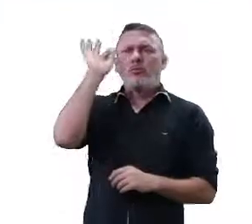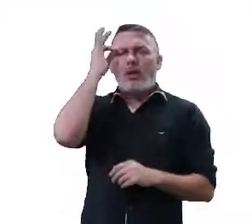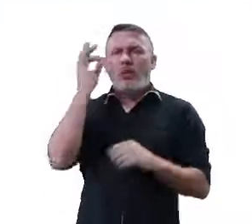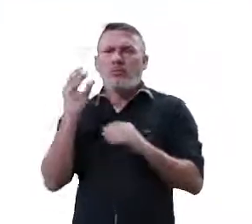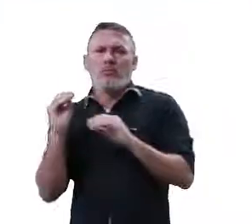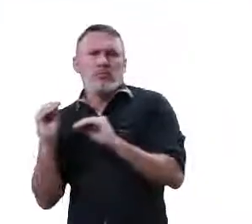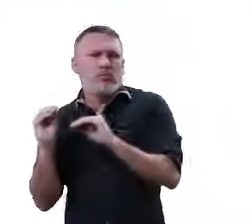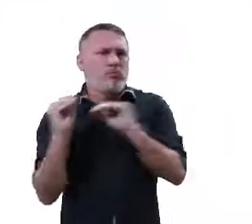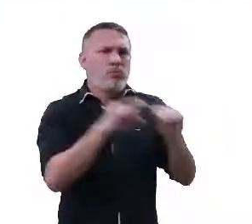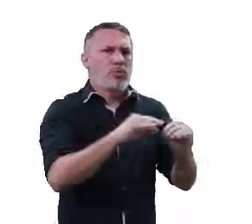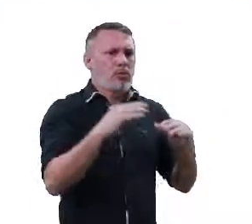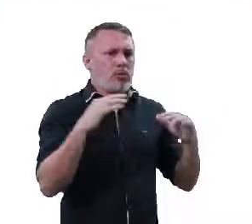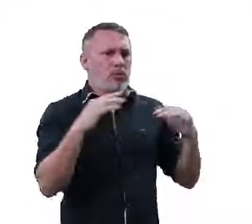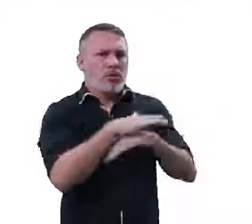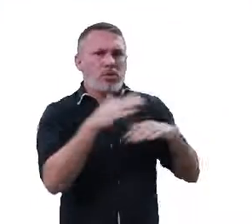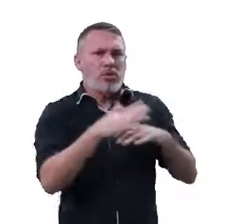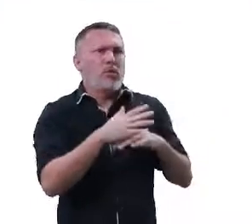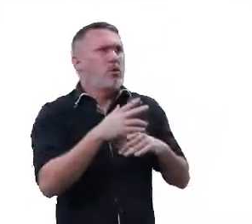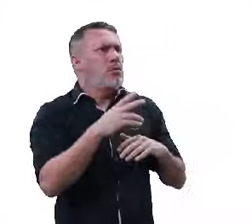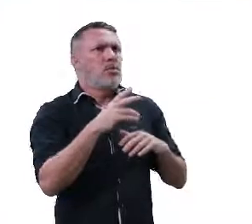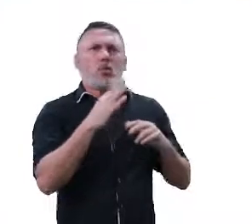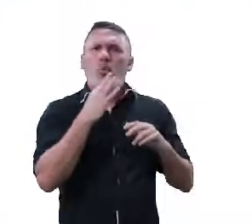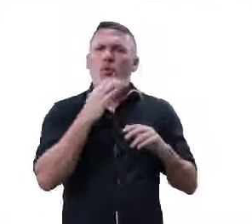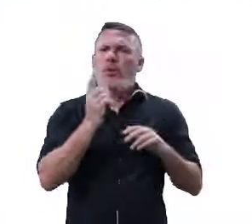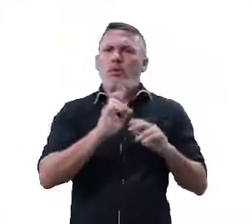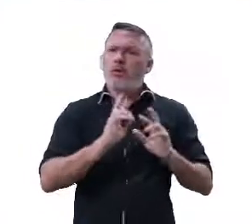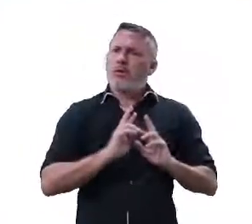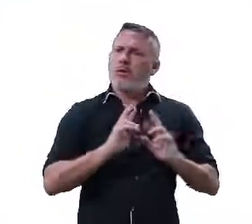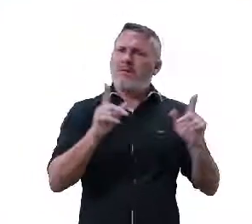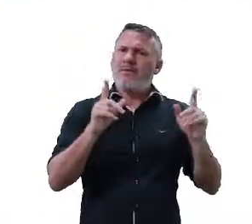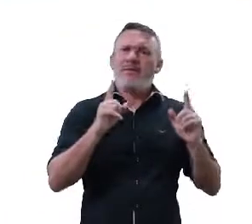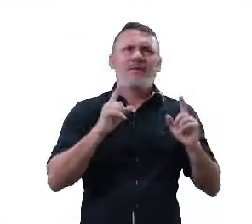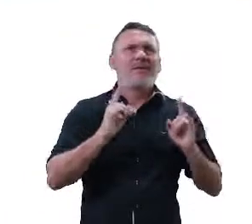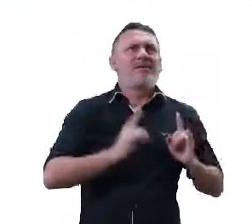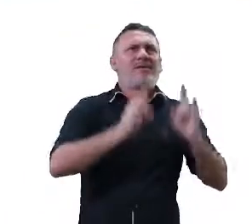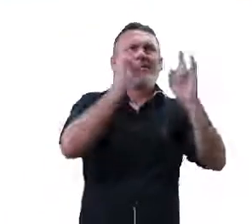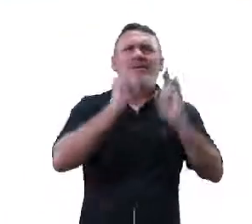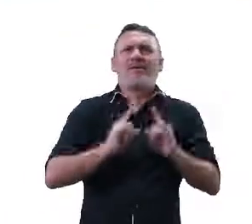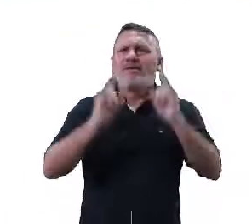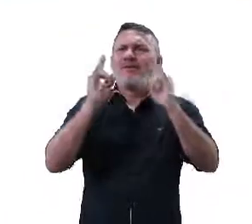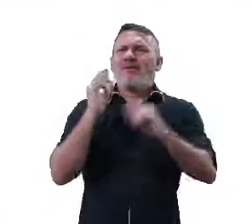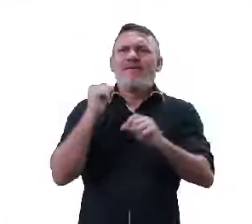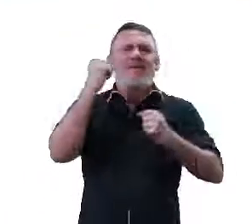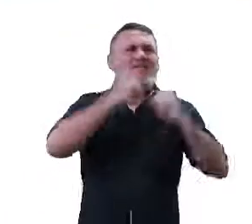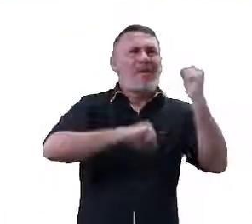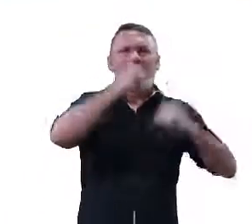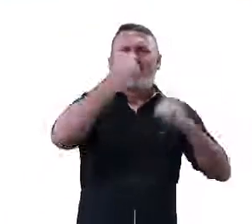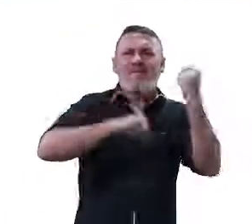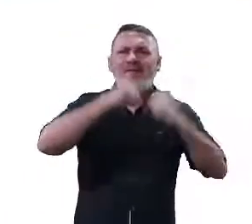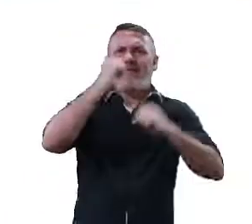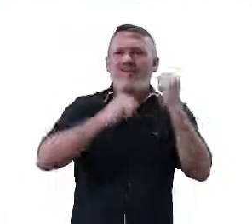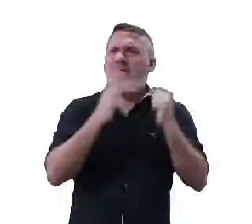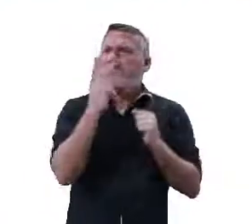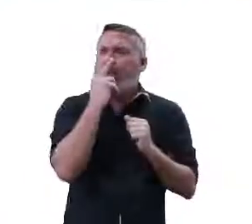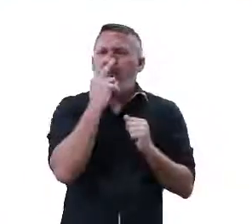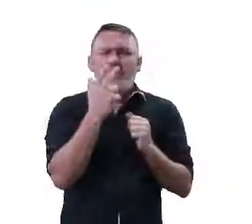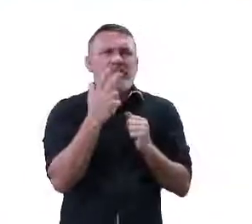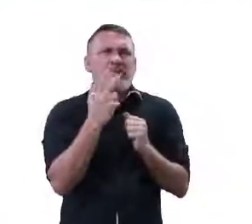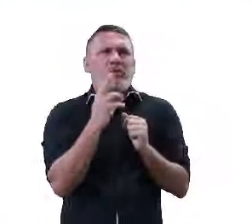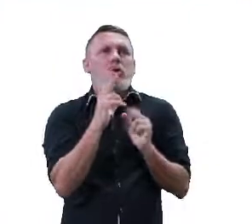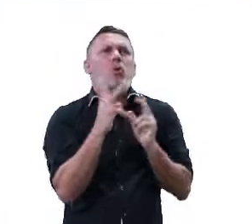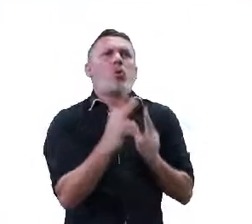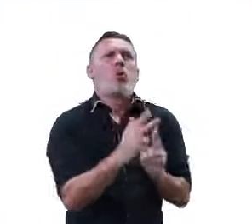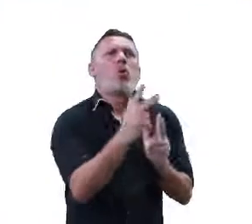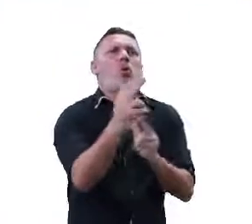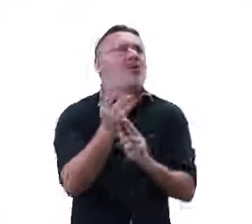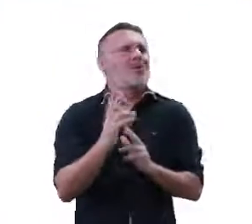ele é atirado a uma nova realidade, que são essas cidades industriais, onde as identidades, né, elas são mínimas,